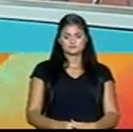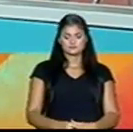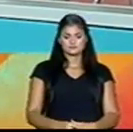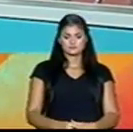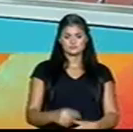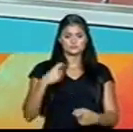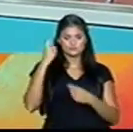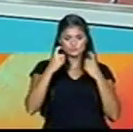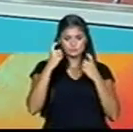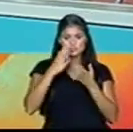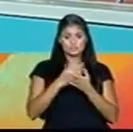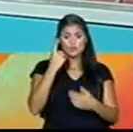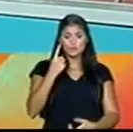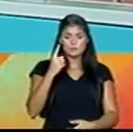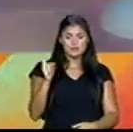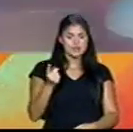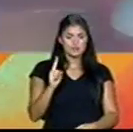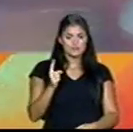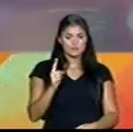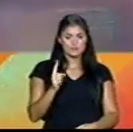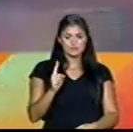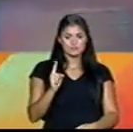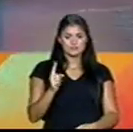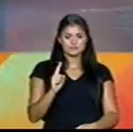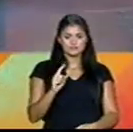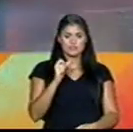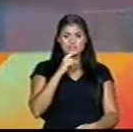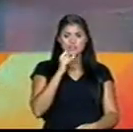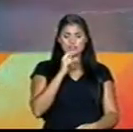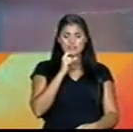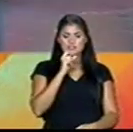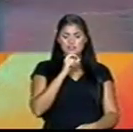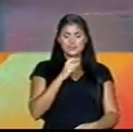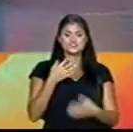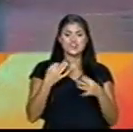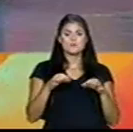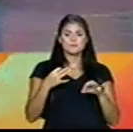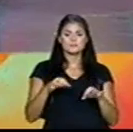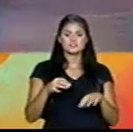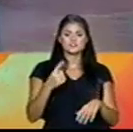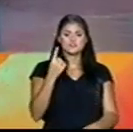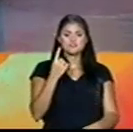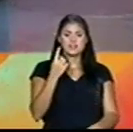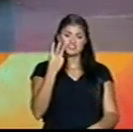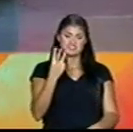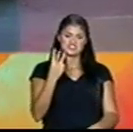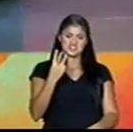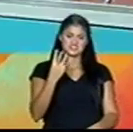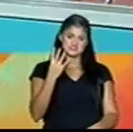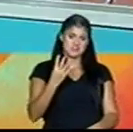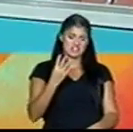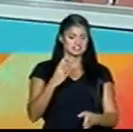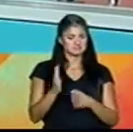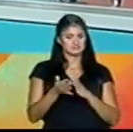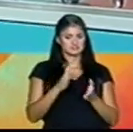Ah, eu a pensar que isso só ia dar para umas, não? Não. Se vai render, dá aí umas... Rente. Geralmente uma dá para três. Pois, vai umas três ou quatro.